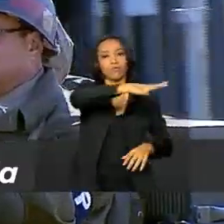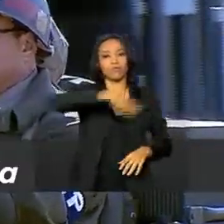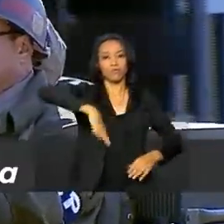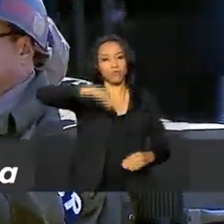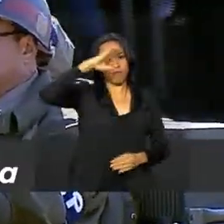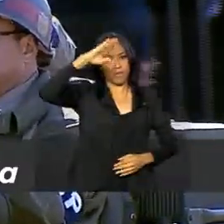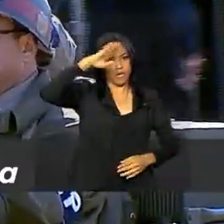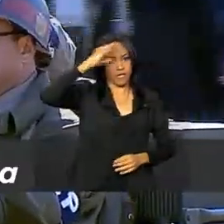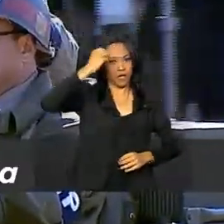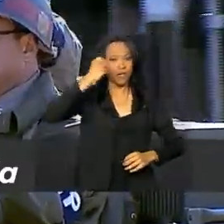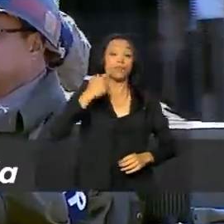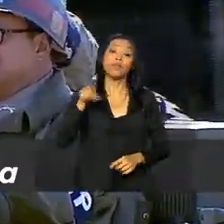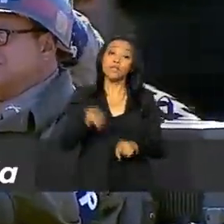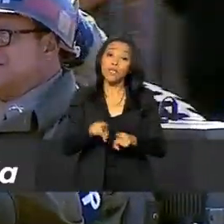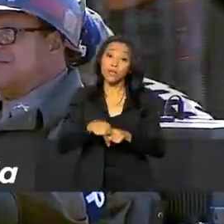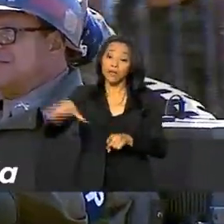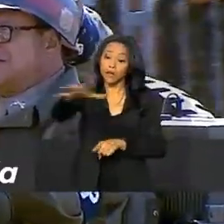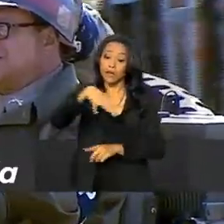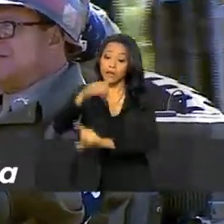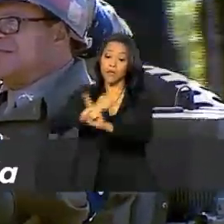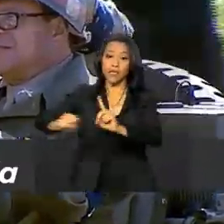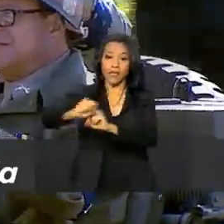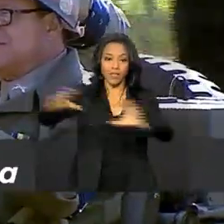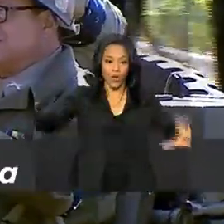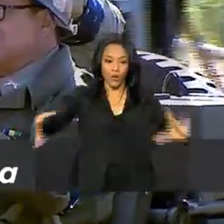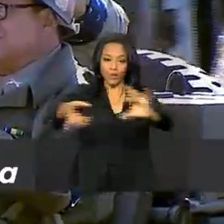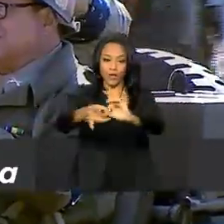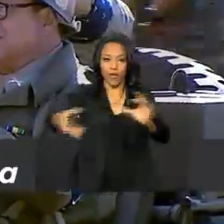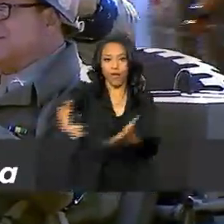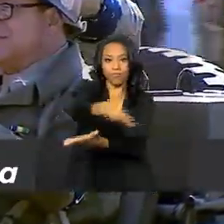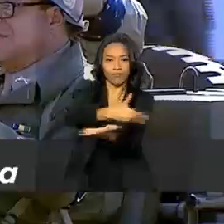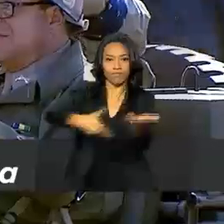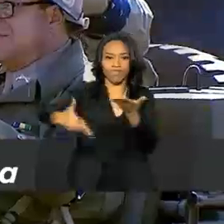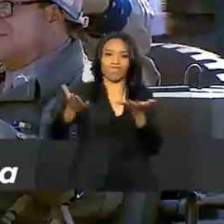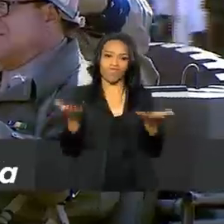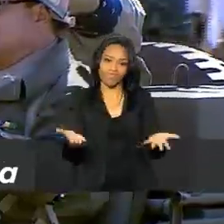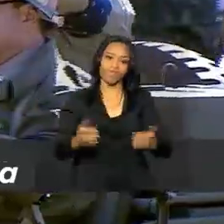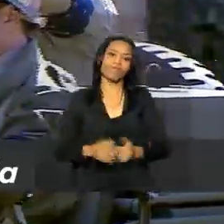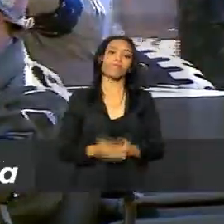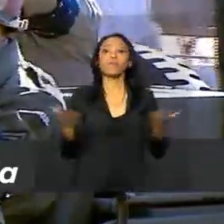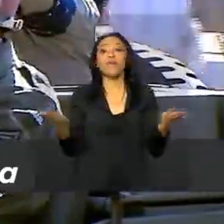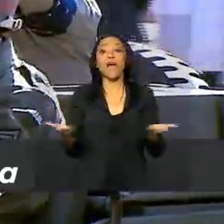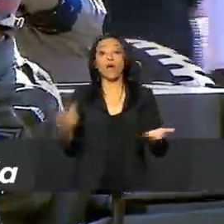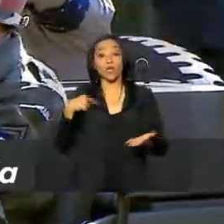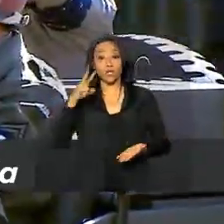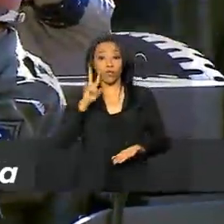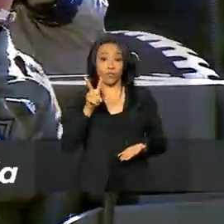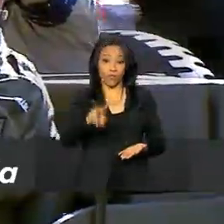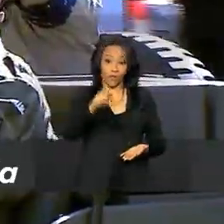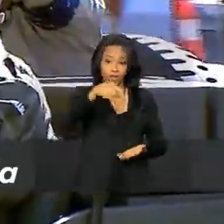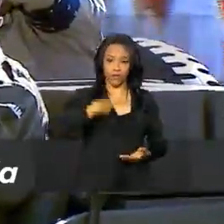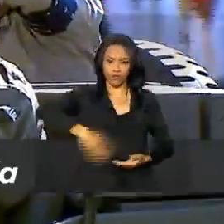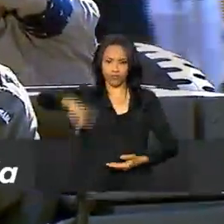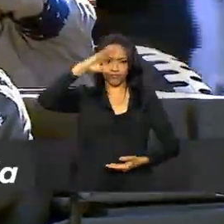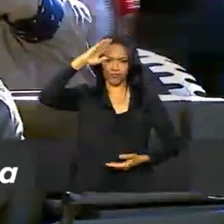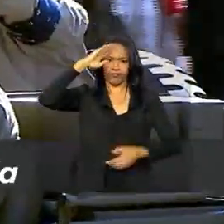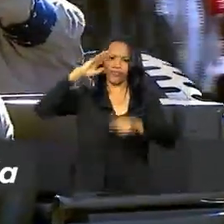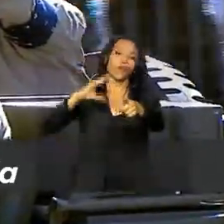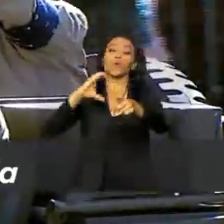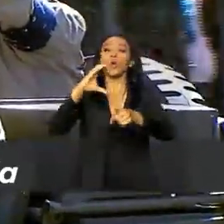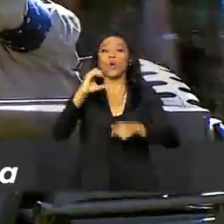a presença do Coronel Nestor da Silva. Olha aí os estamos pracinhos. Vendo aí no primeiro plano o Coronel Nestor, combatente da